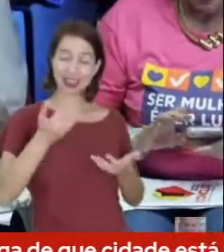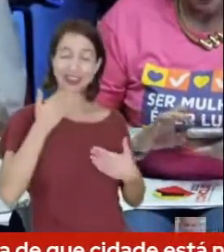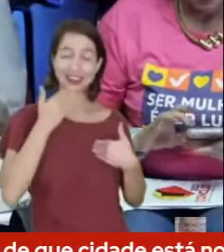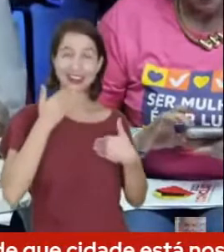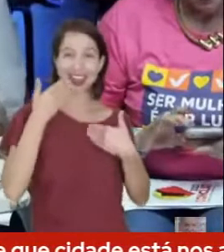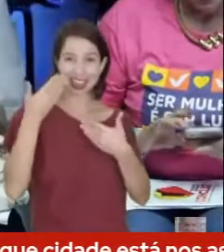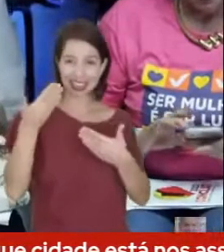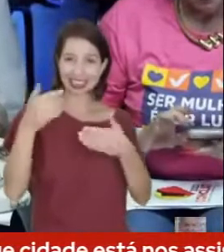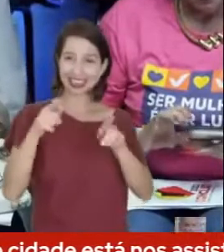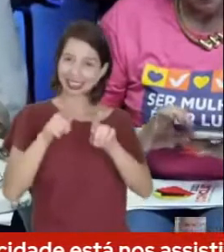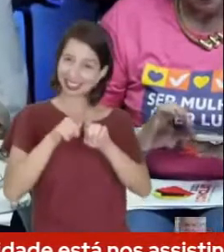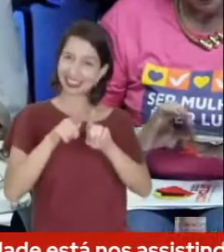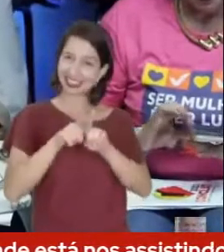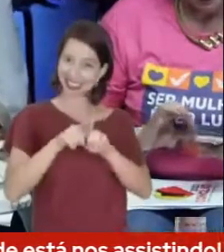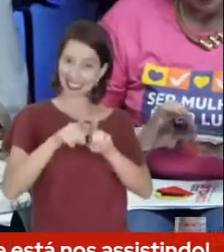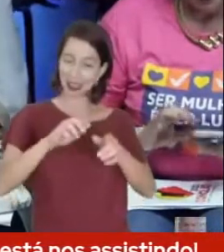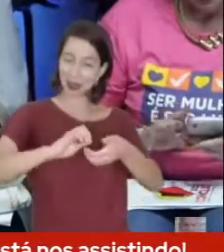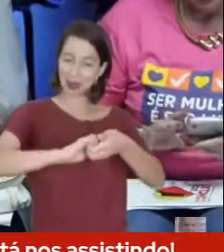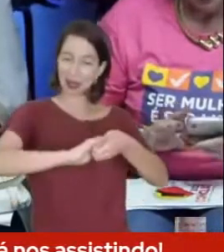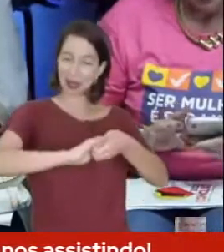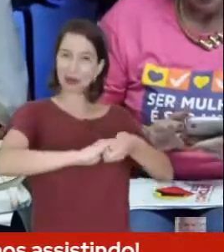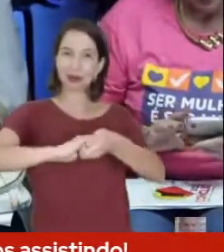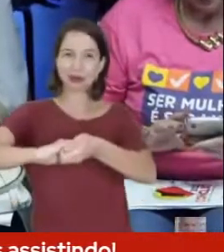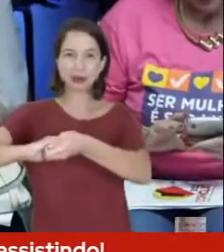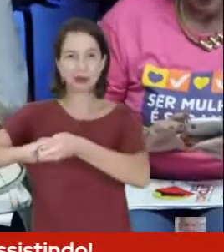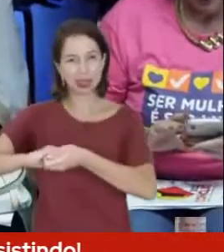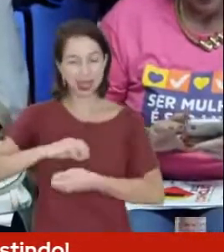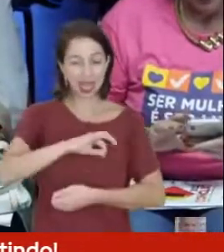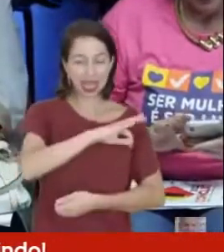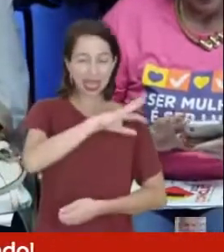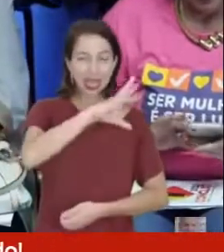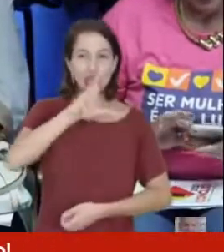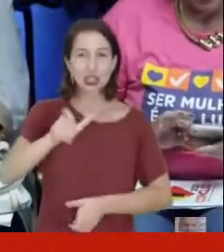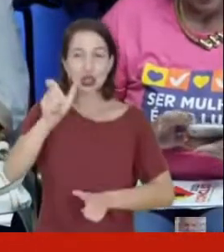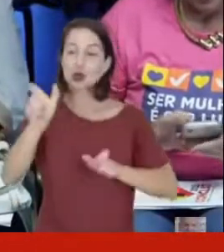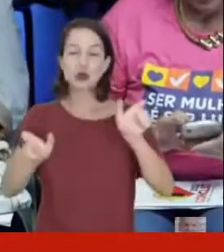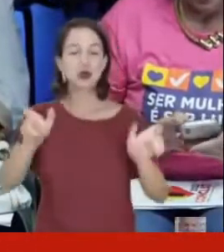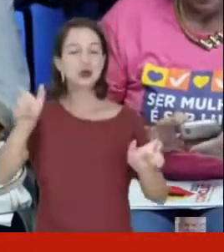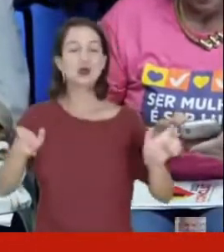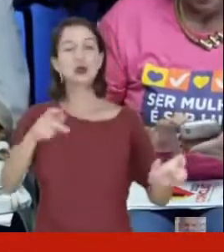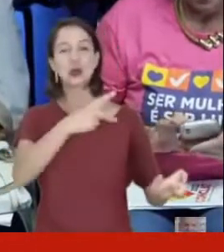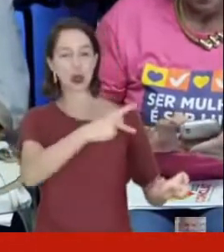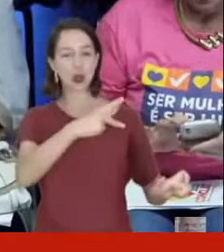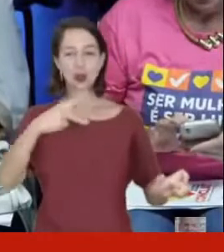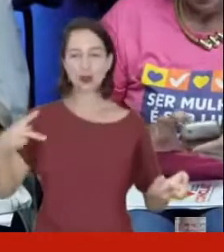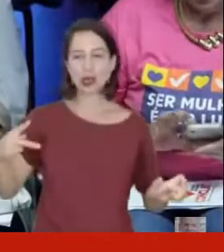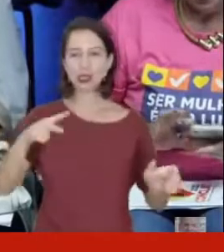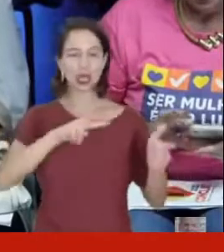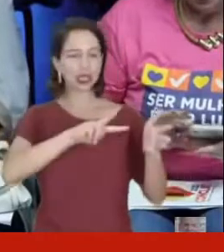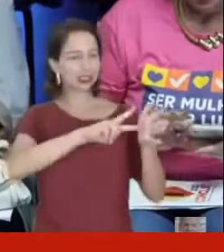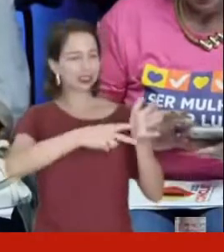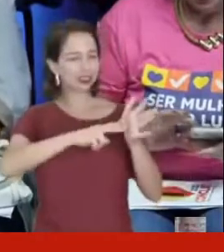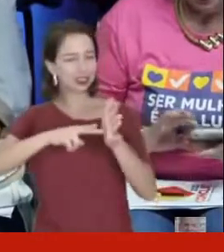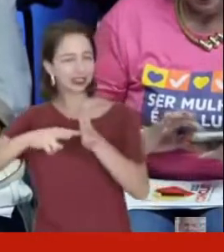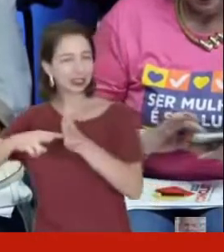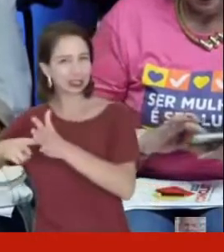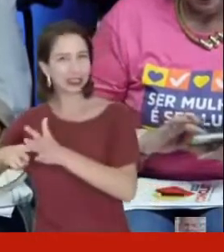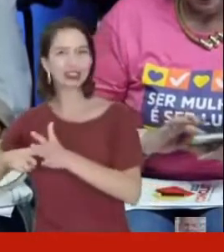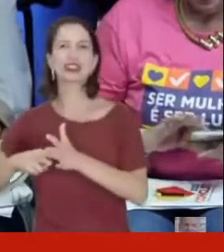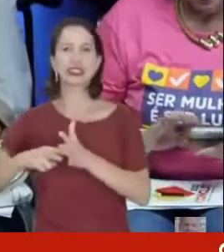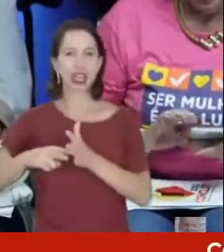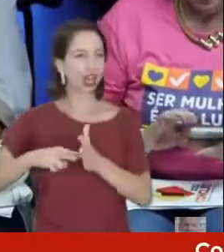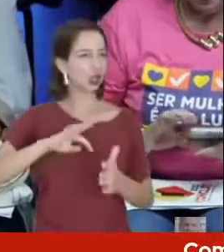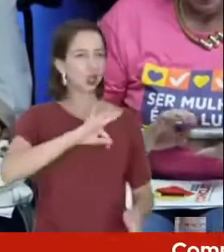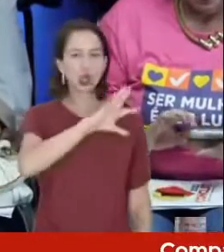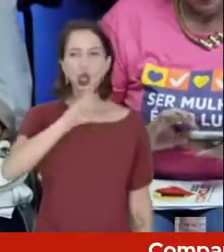saudar todos os presidentes dos sindicatos, das centrais sindicais, todos os dirigentes, todos os trabalhadores.